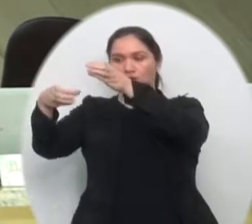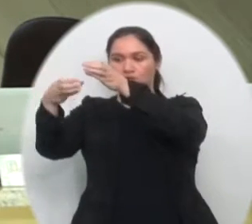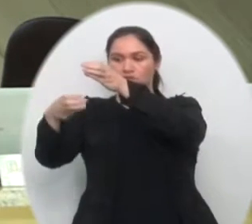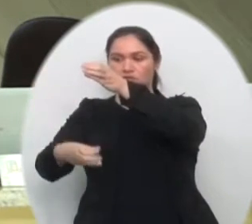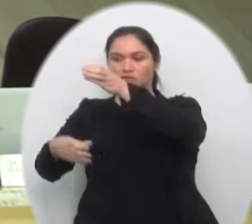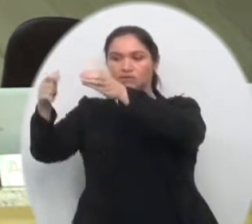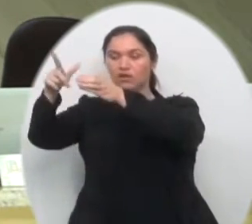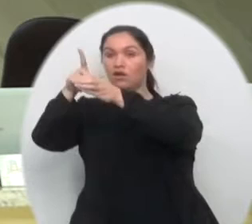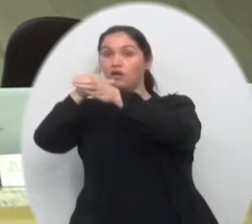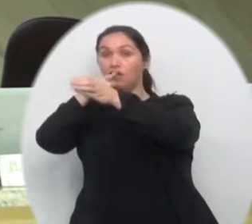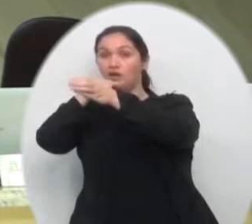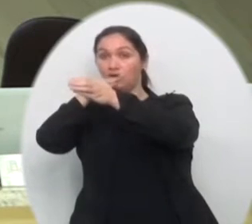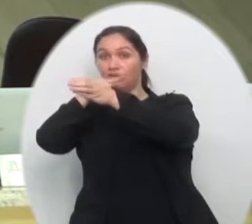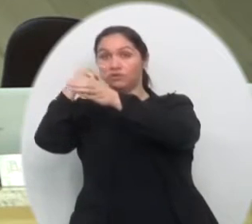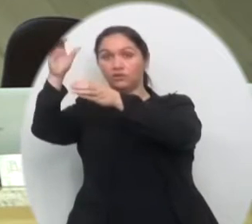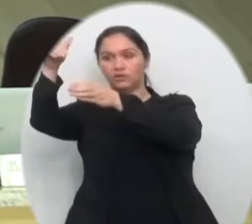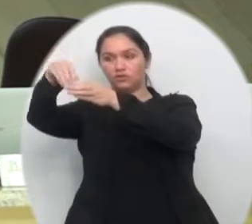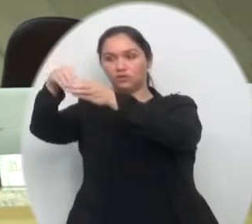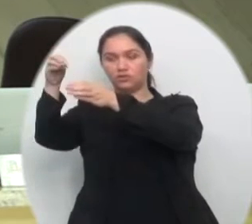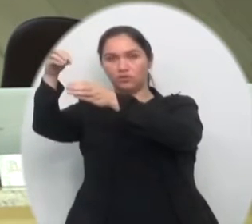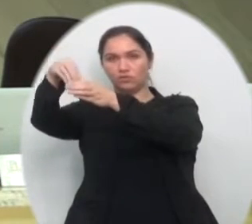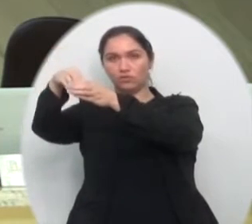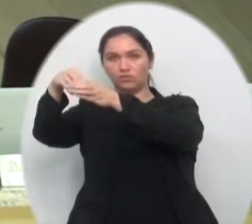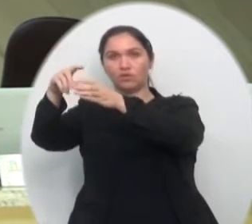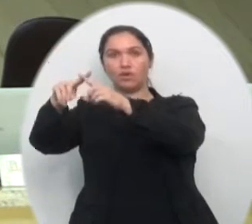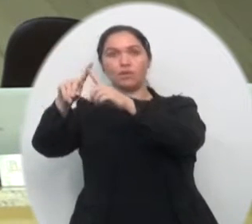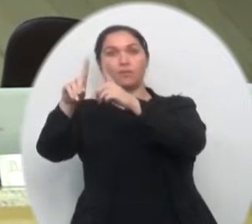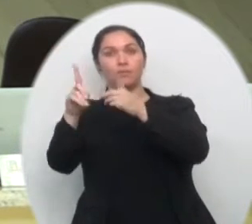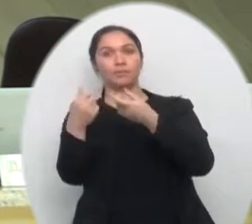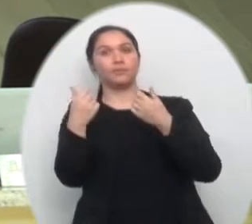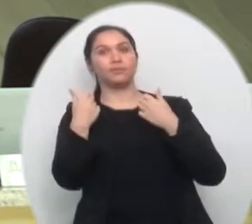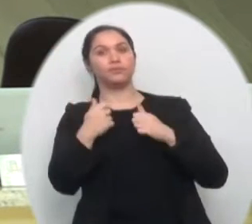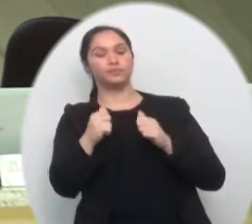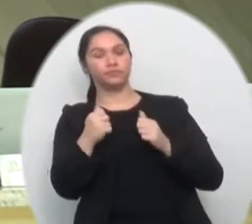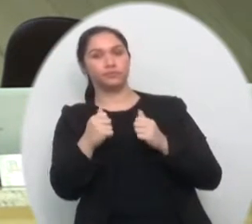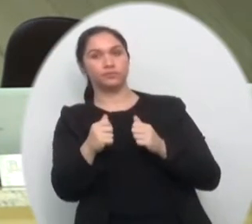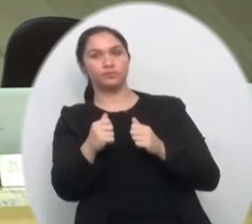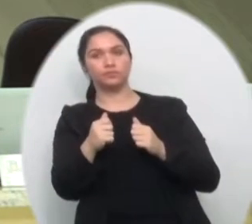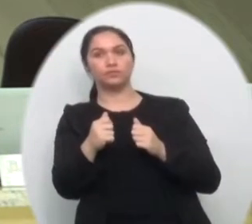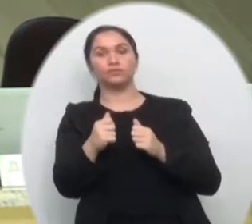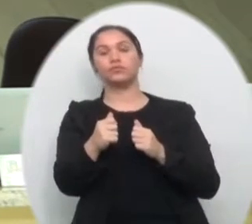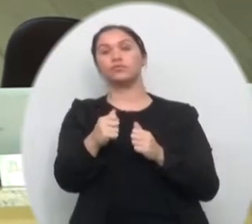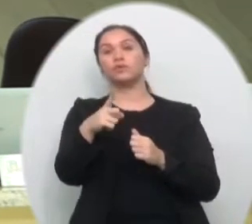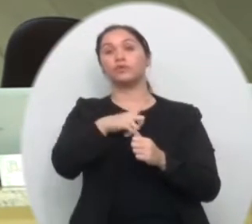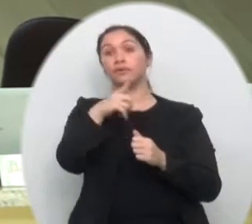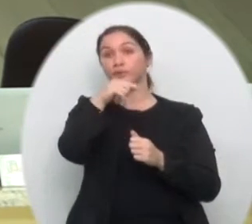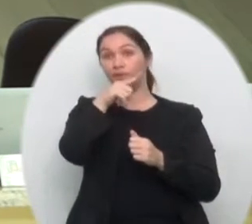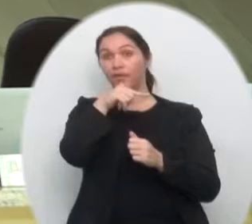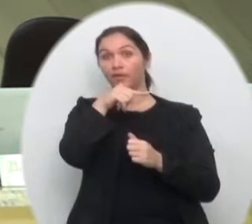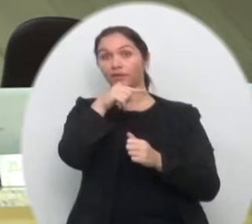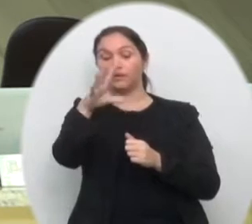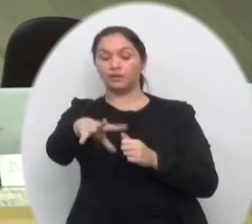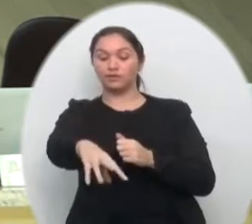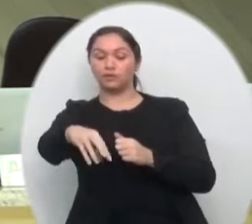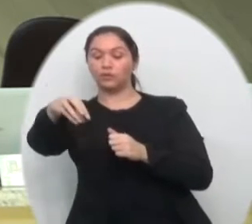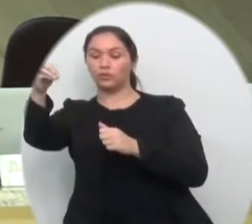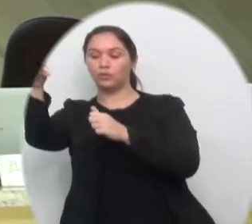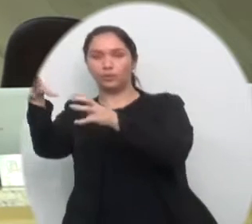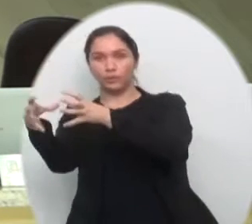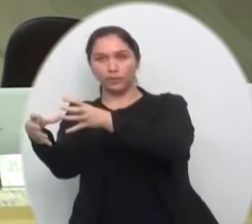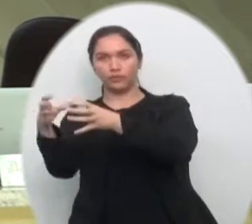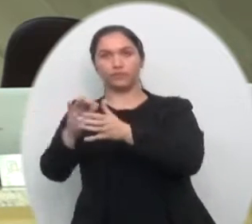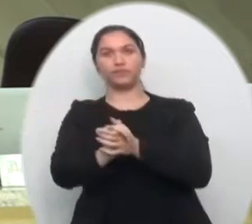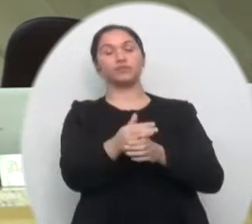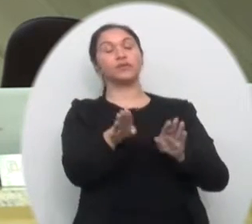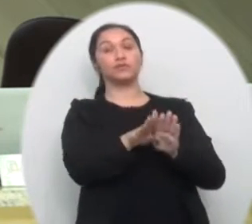né, expostas no pátio da empresa. Então, eles têm que abastecer diariamente essas caixas. Próximo. Bom, aqui é a cerâmica